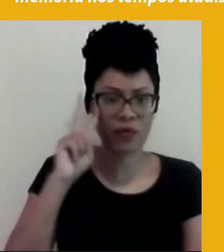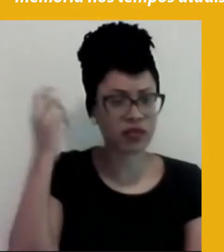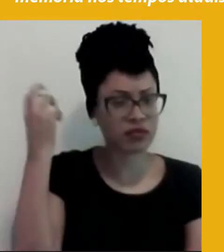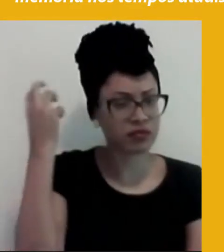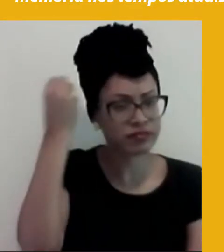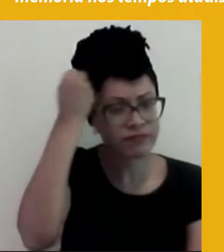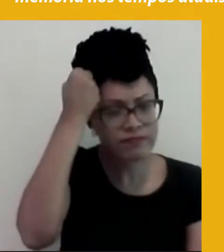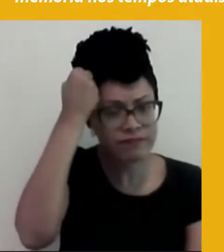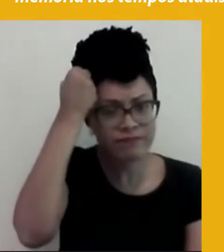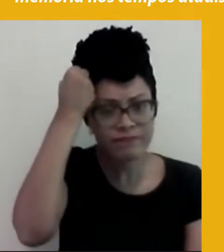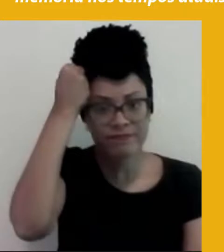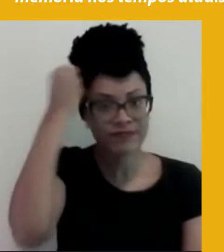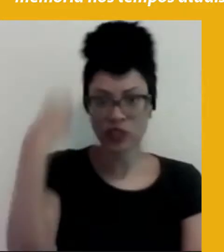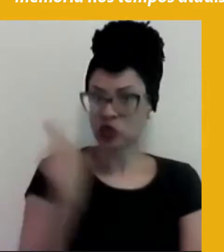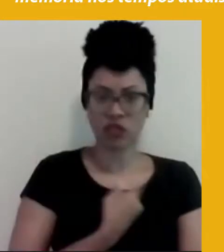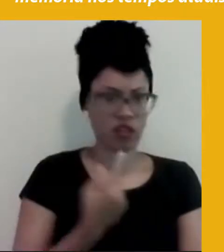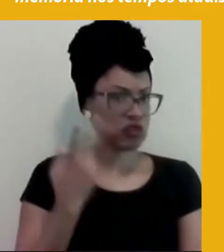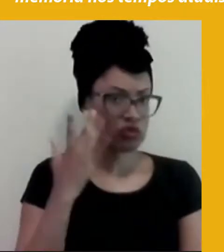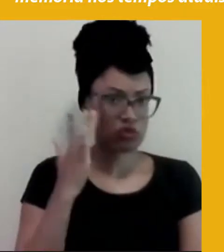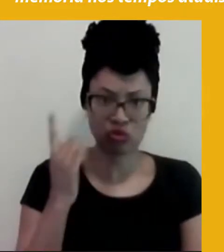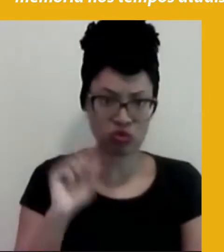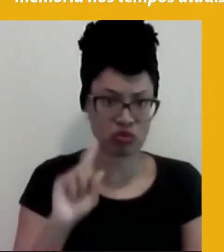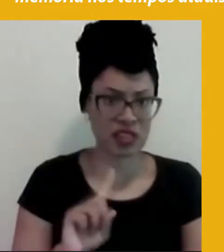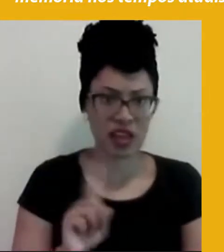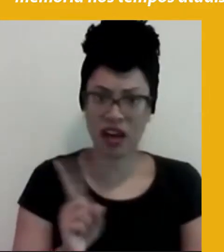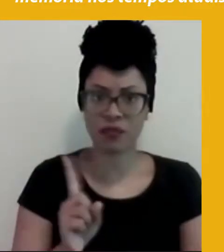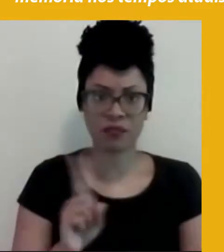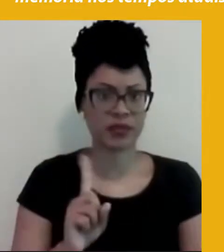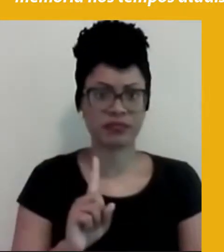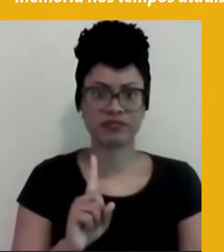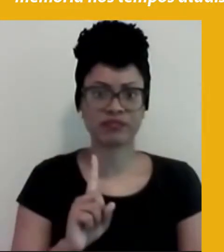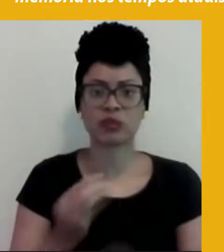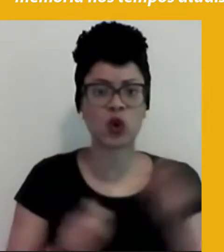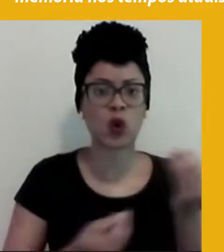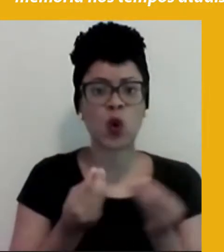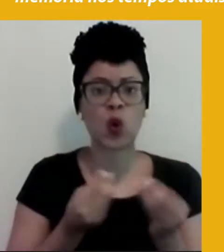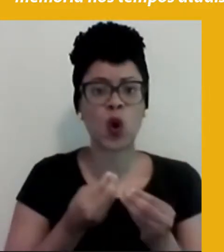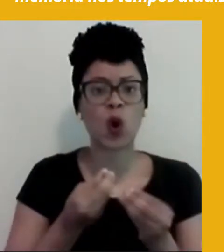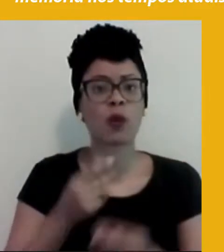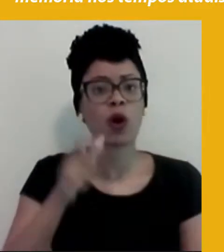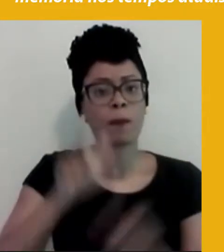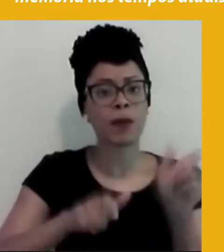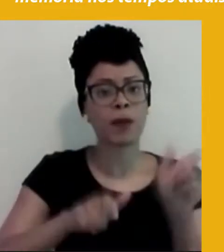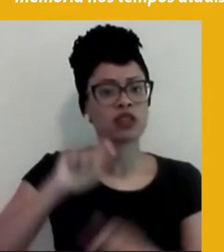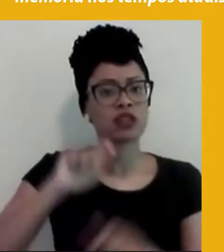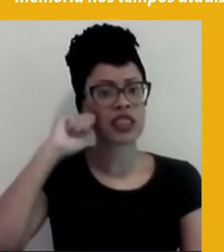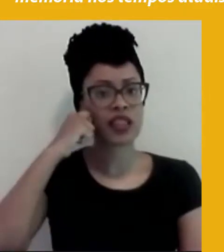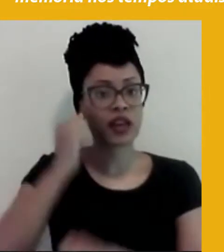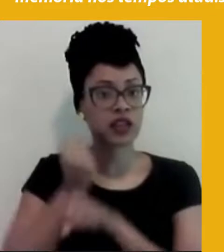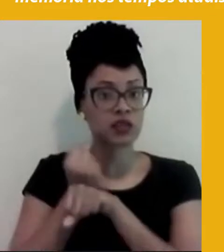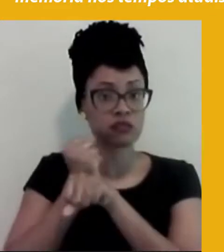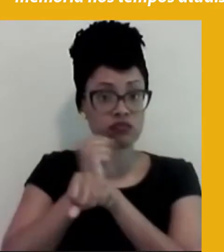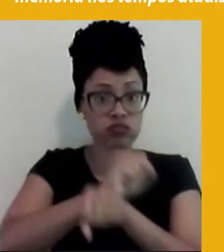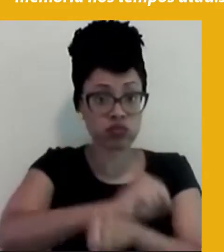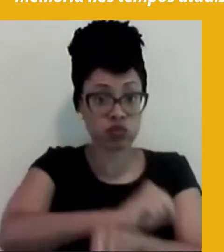dos abolicionistas, a gente não sabe direito como foi a luta pelo voto feminino, a gente não entende direito